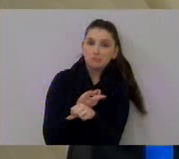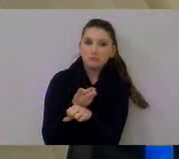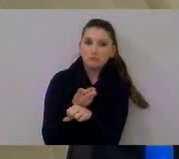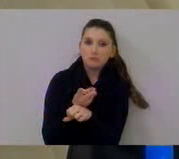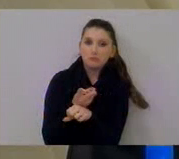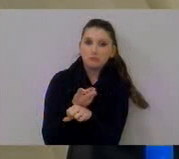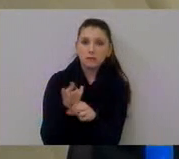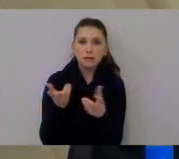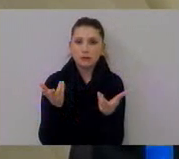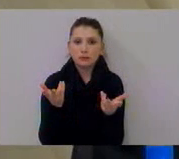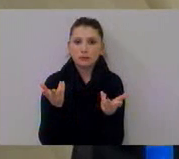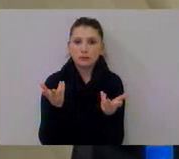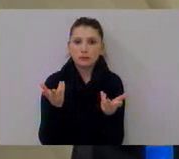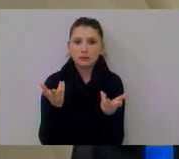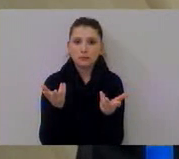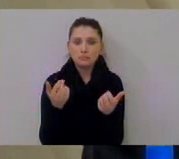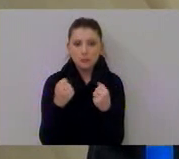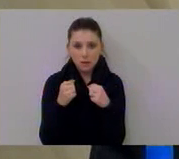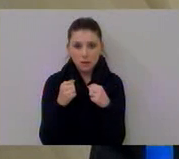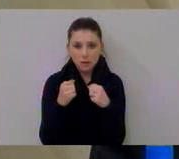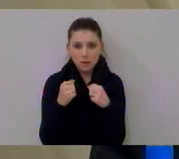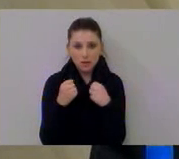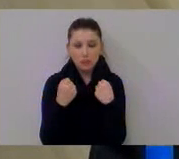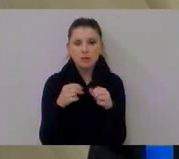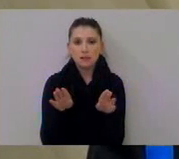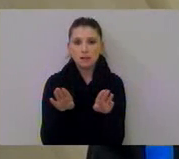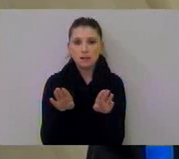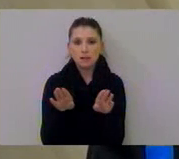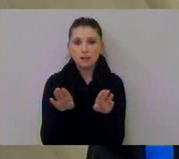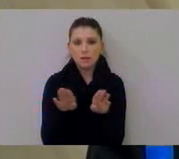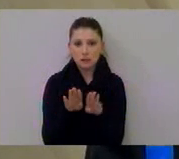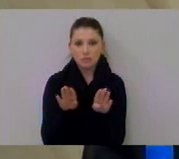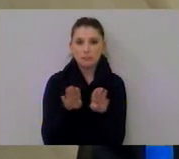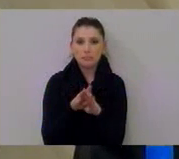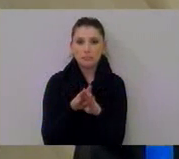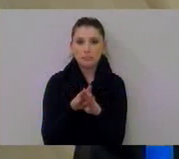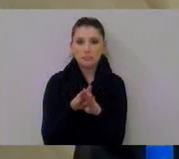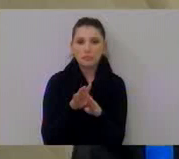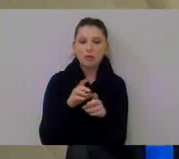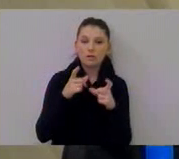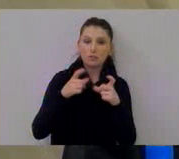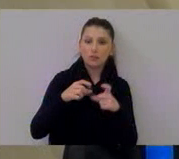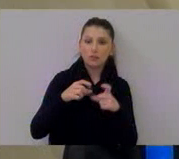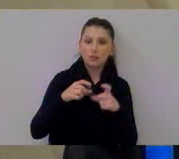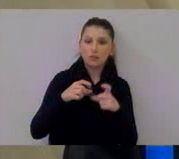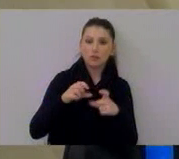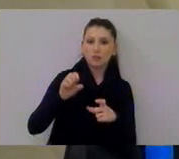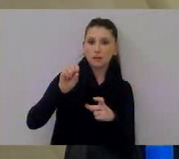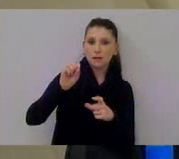Frei Caneca, bairro Santa Catarina.